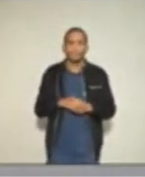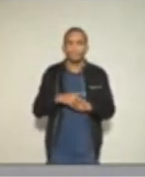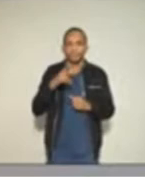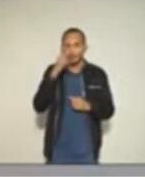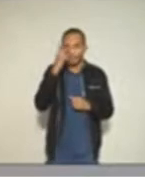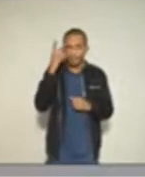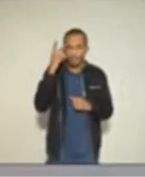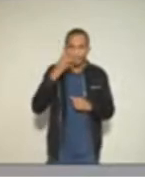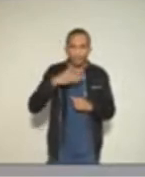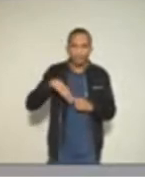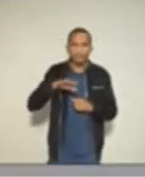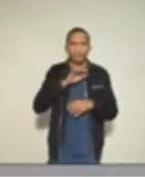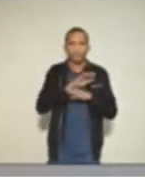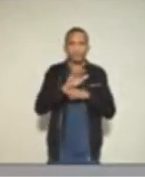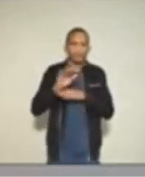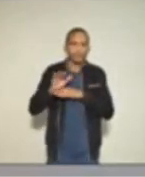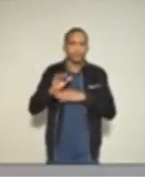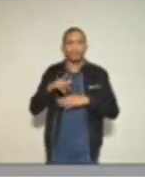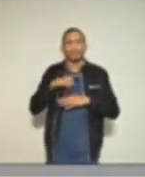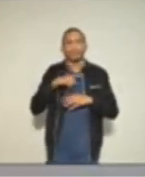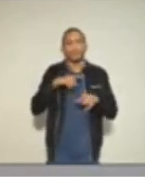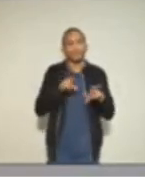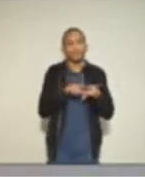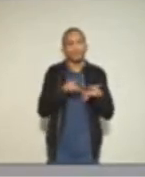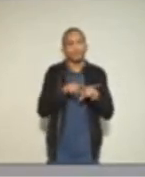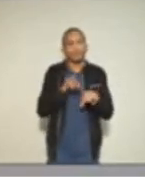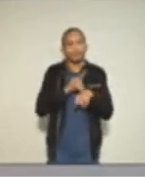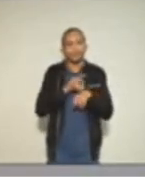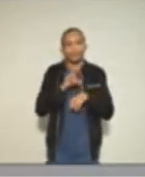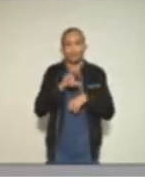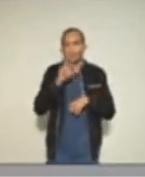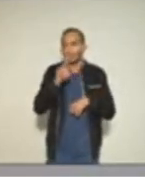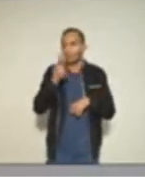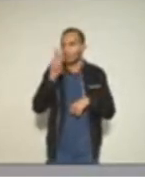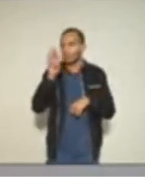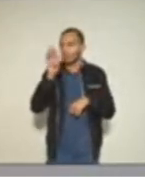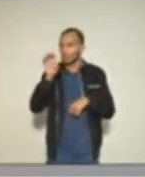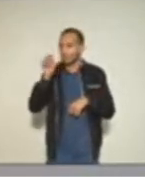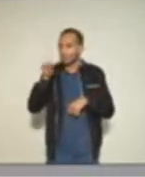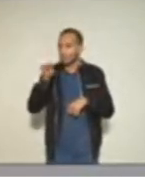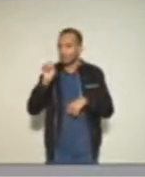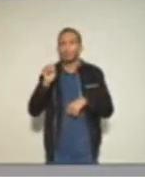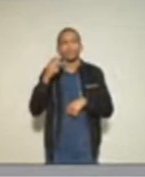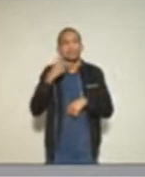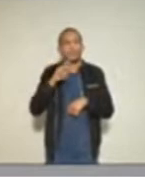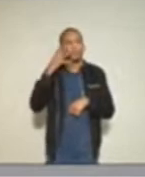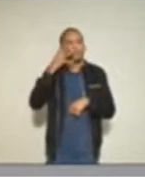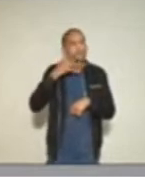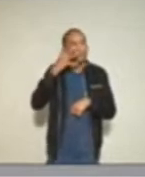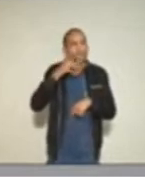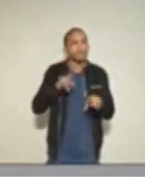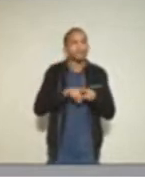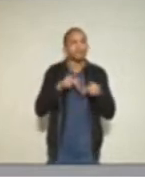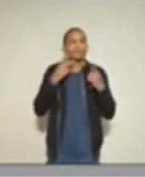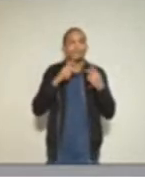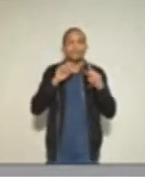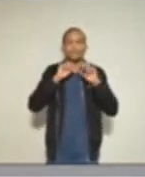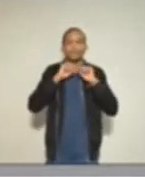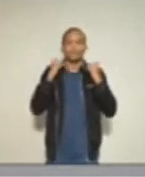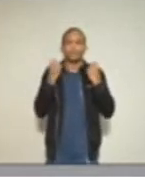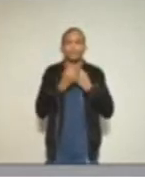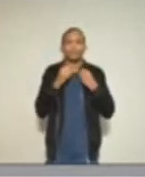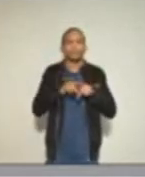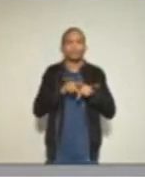pessoas que vão dar nossa contribuição. Teremos também o Dr. Rubens Naves como palestrante nesse seminário.